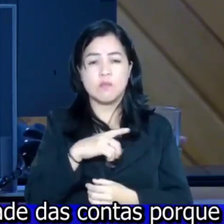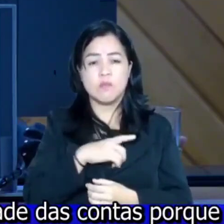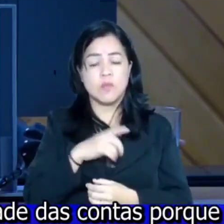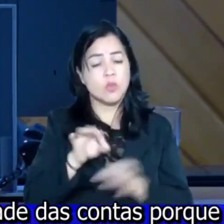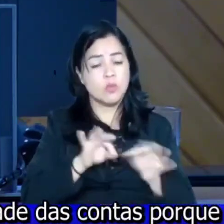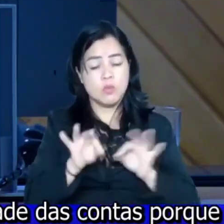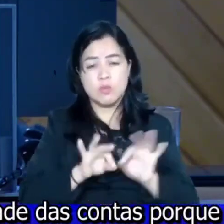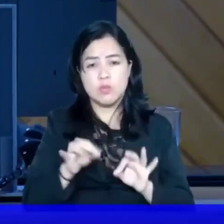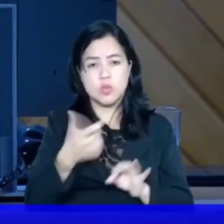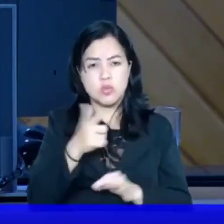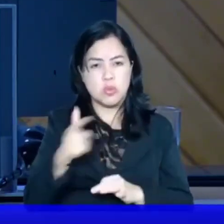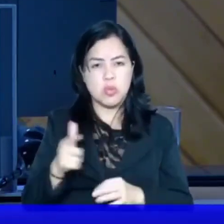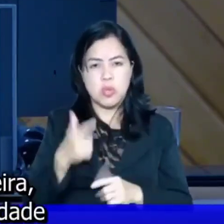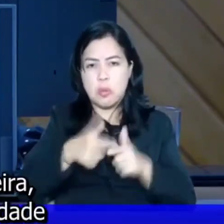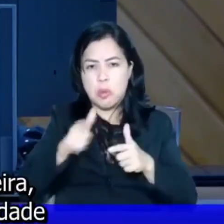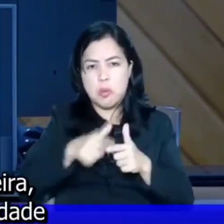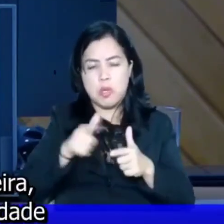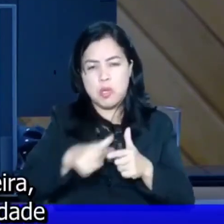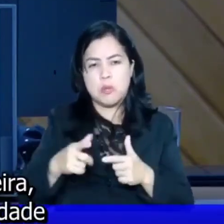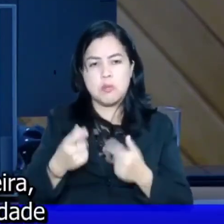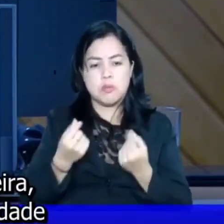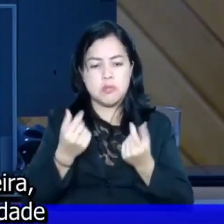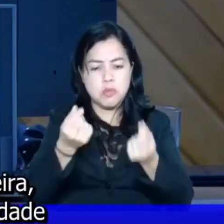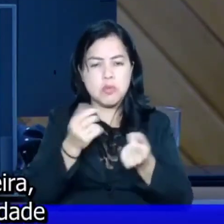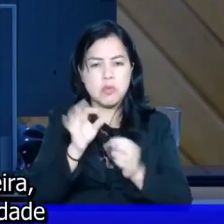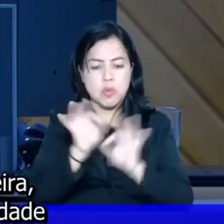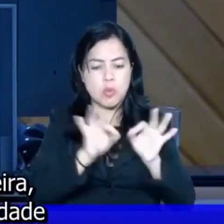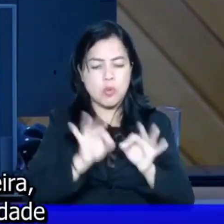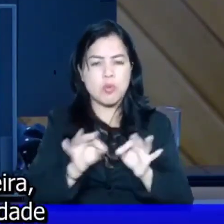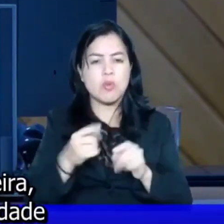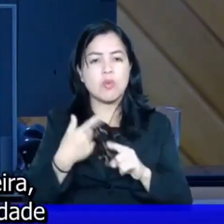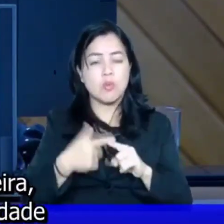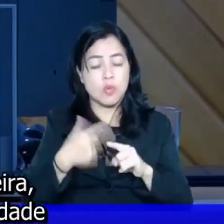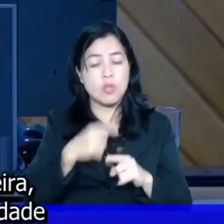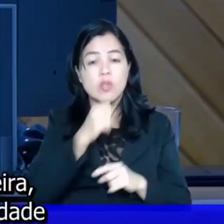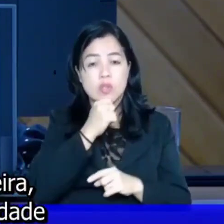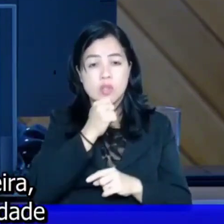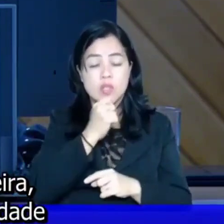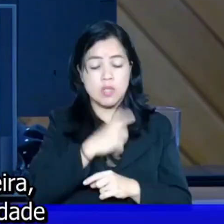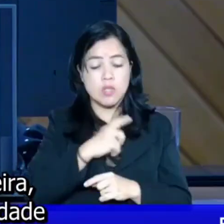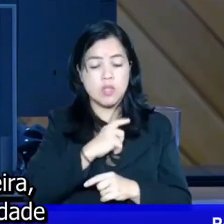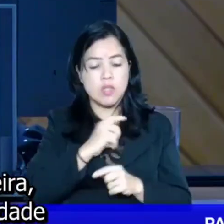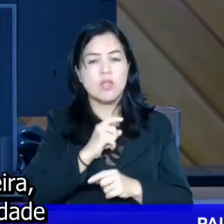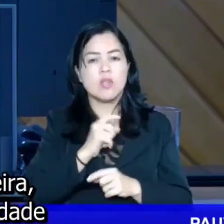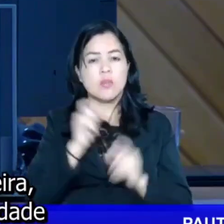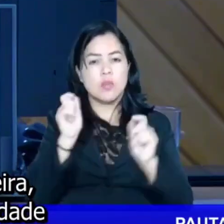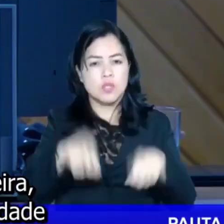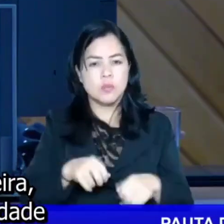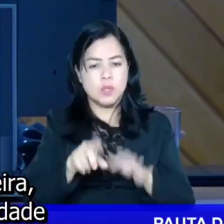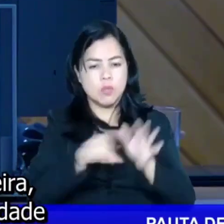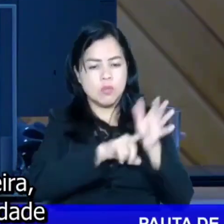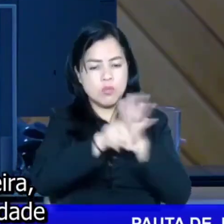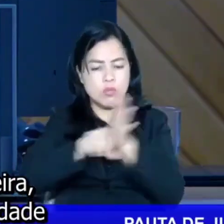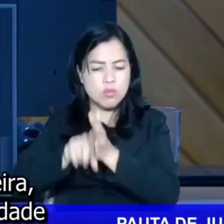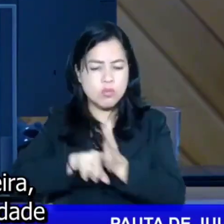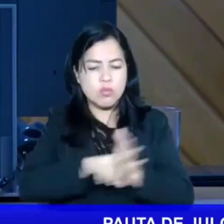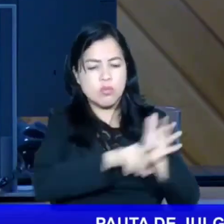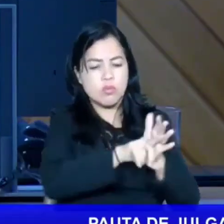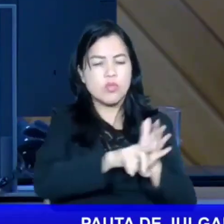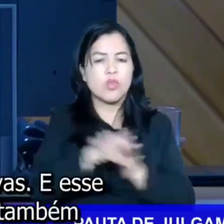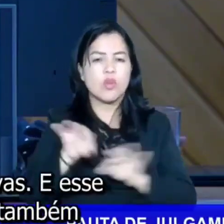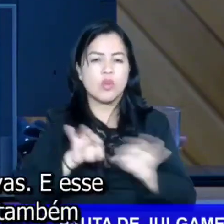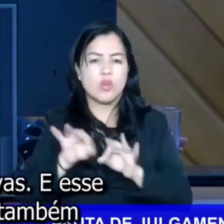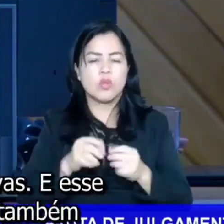regularidade das contas, porque ainda há a possibilidade da análise financeira, né, dessa questão quanto à